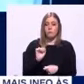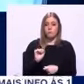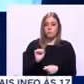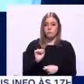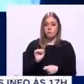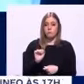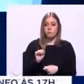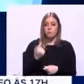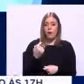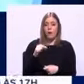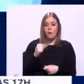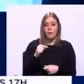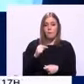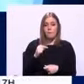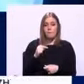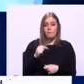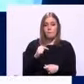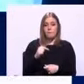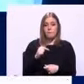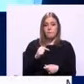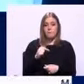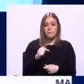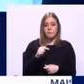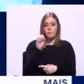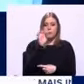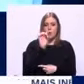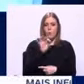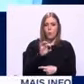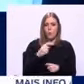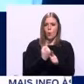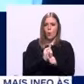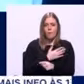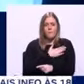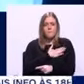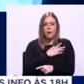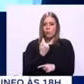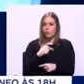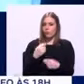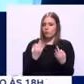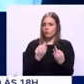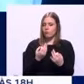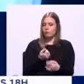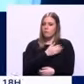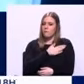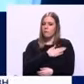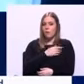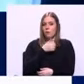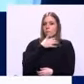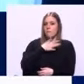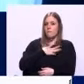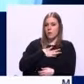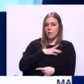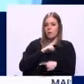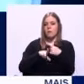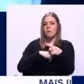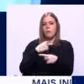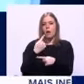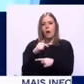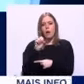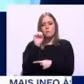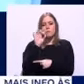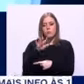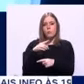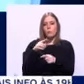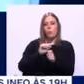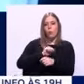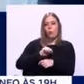tinha posições de grande fanatismo, posições para o Benfica e tinha posições contra um dos arguidos